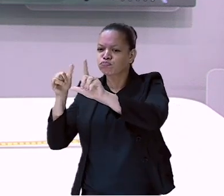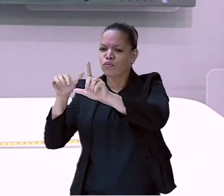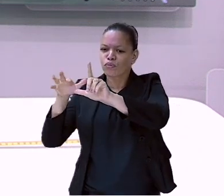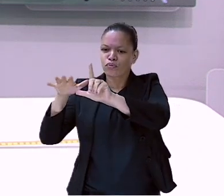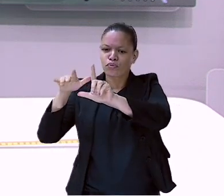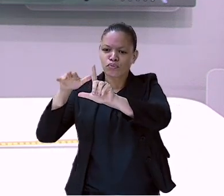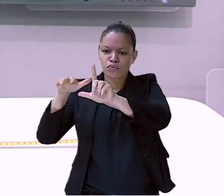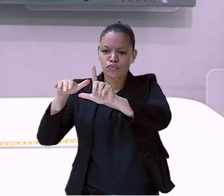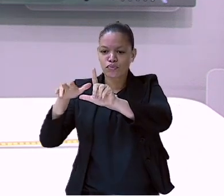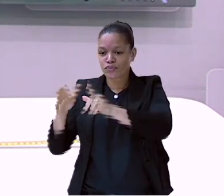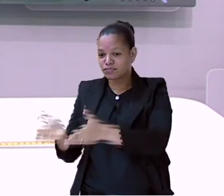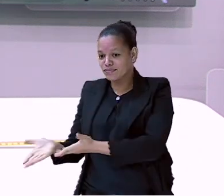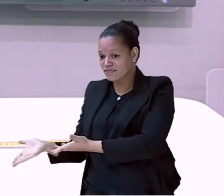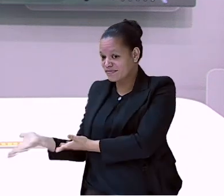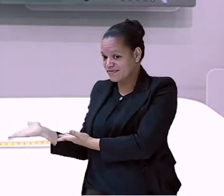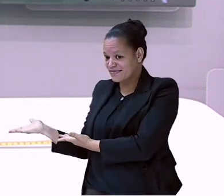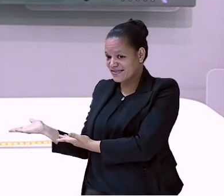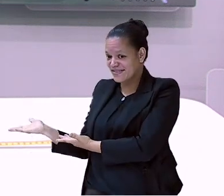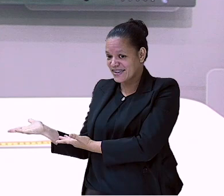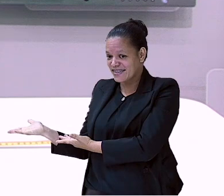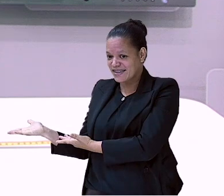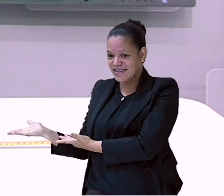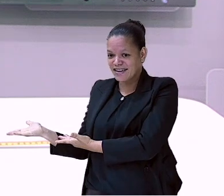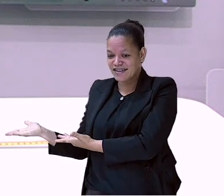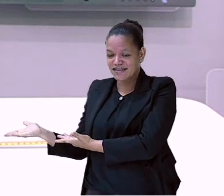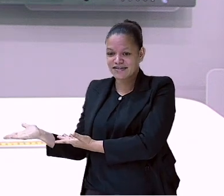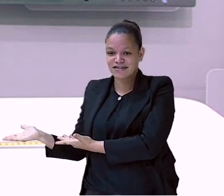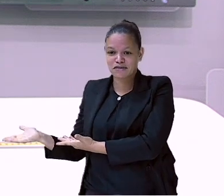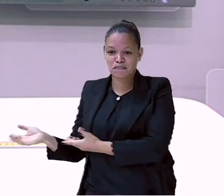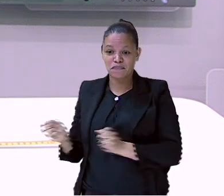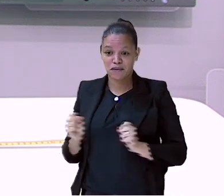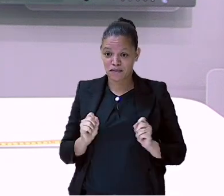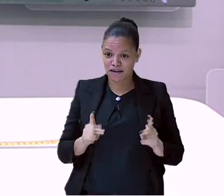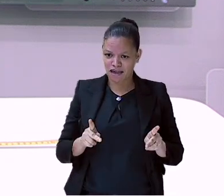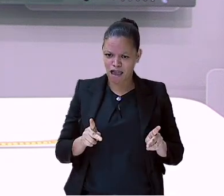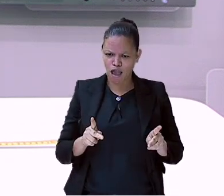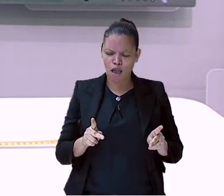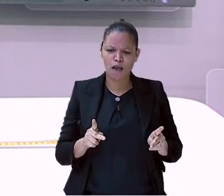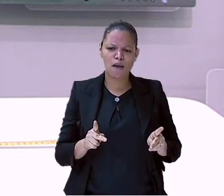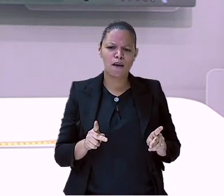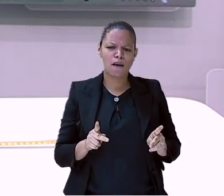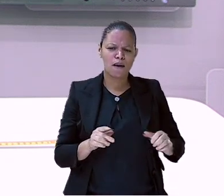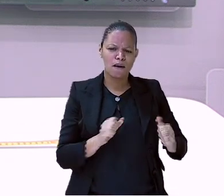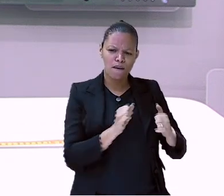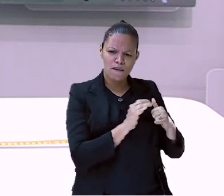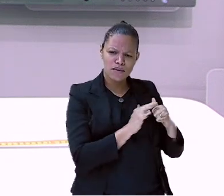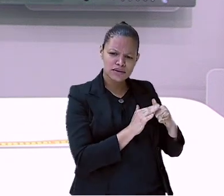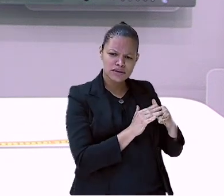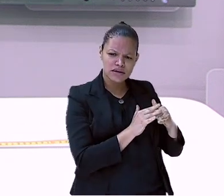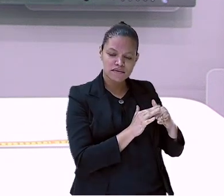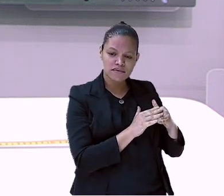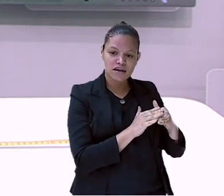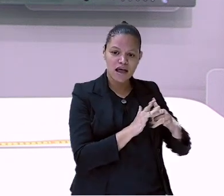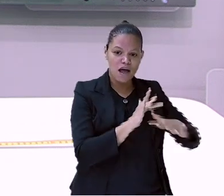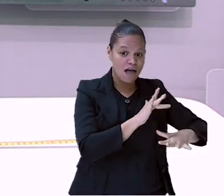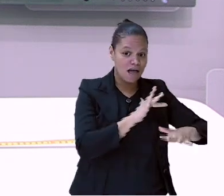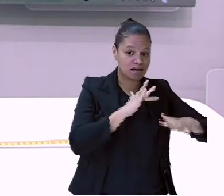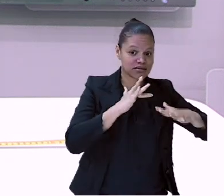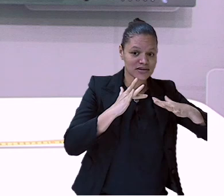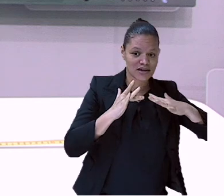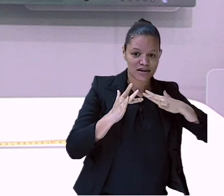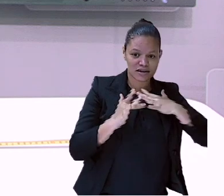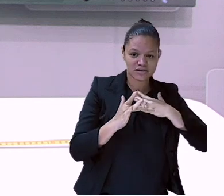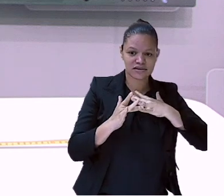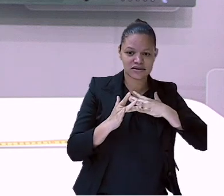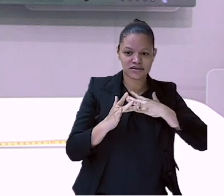na imagem que aparece aqui no canto da sua tela, tá? Se inscreva no nosso canal no YouTube e acesse as nossas